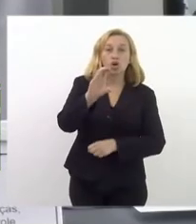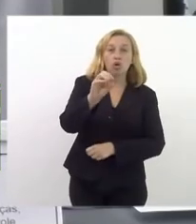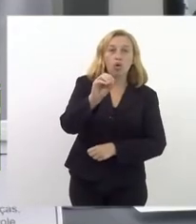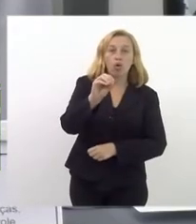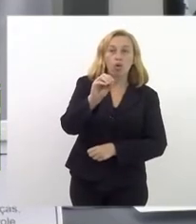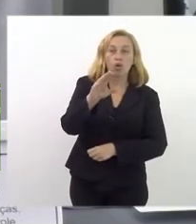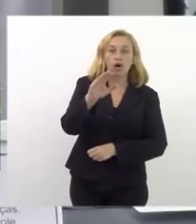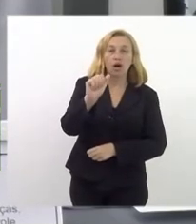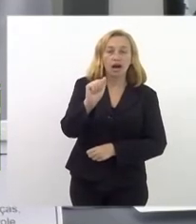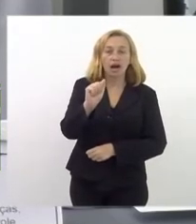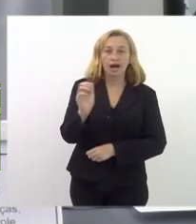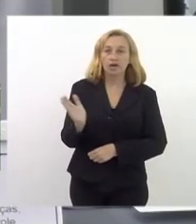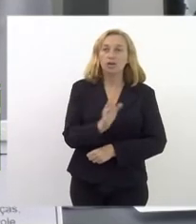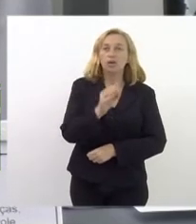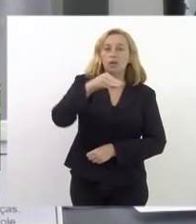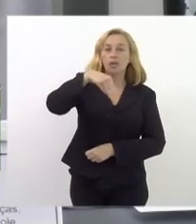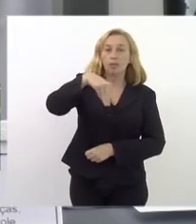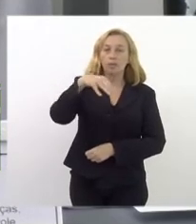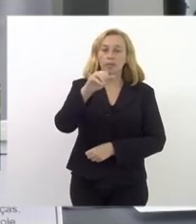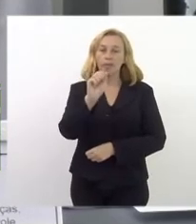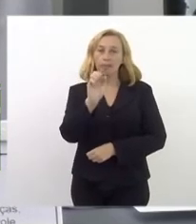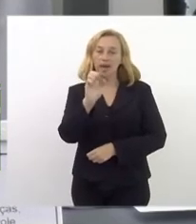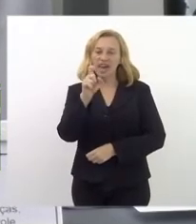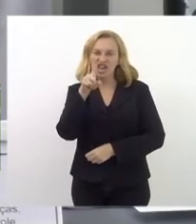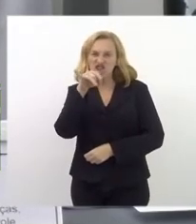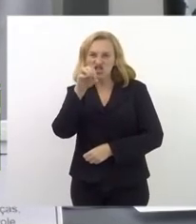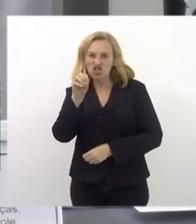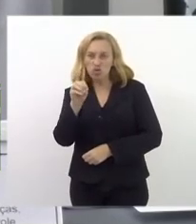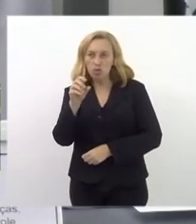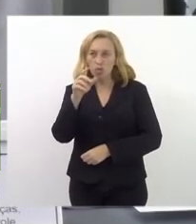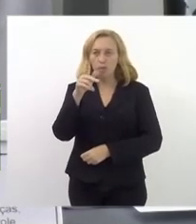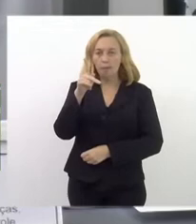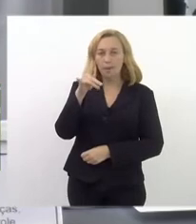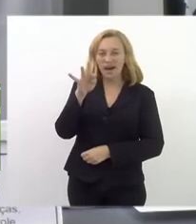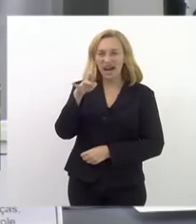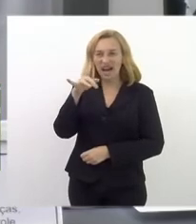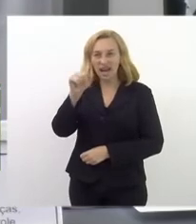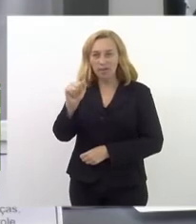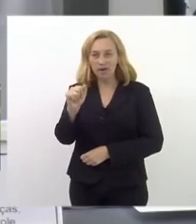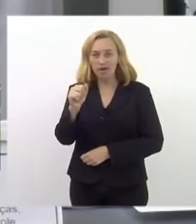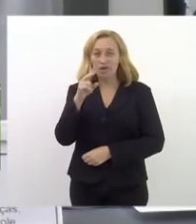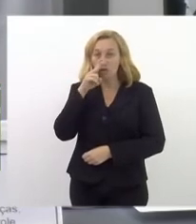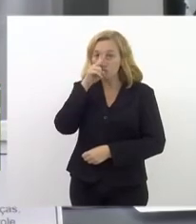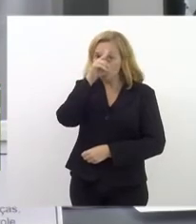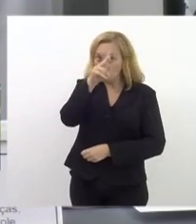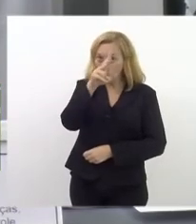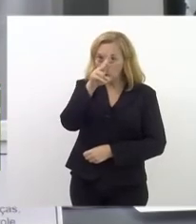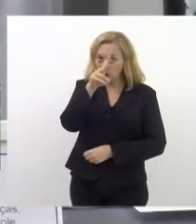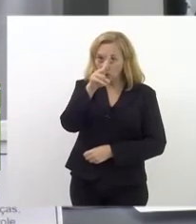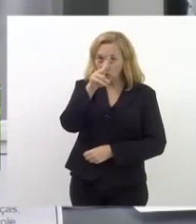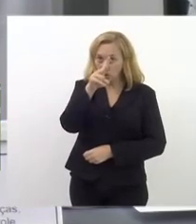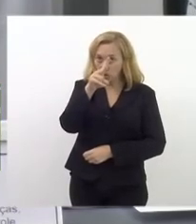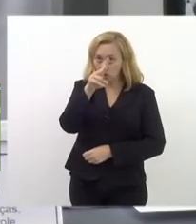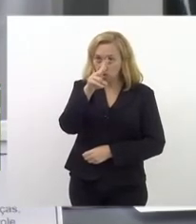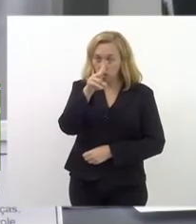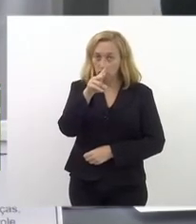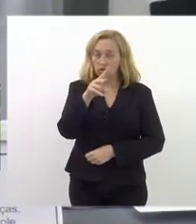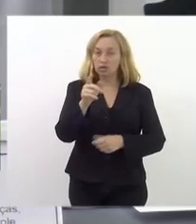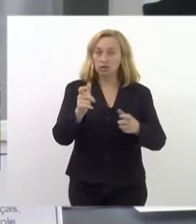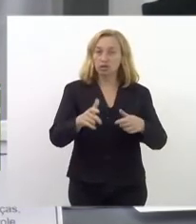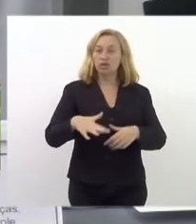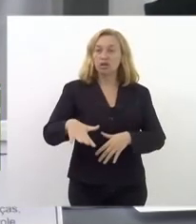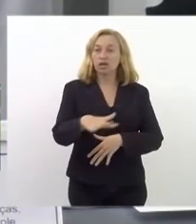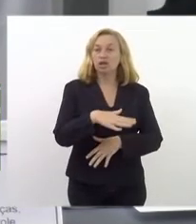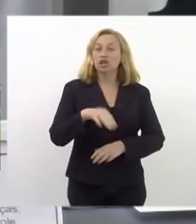Médio Paraíba, né, que é o mais forte polo industrial, por causa da indústria automobilística, e